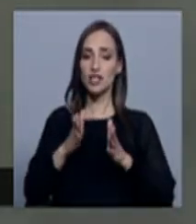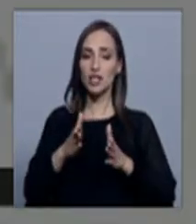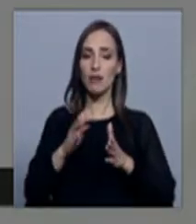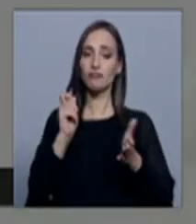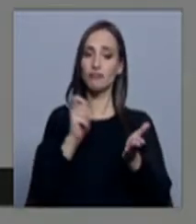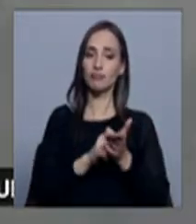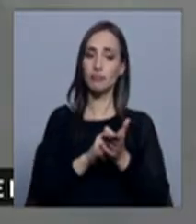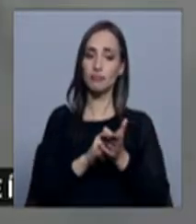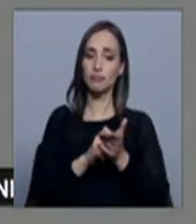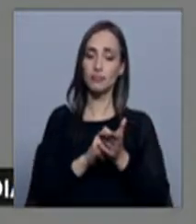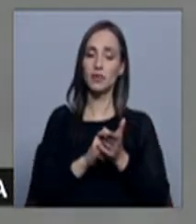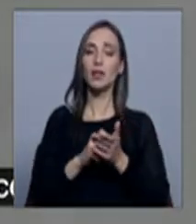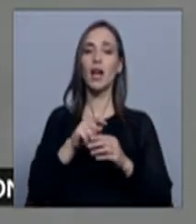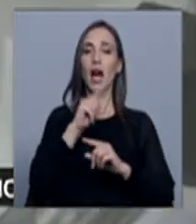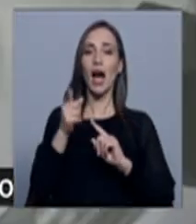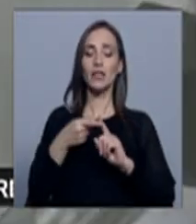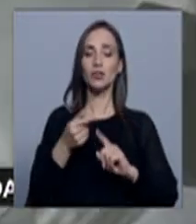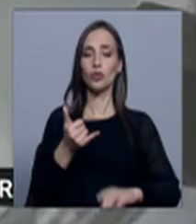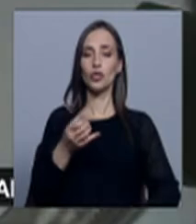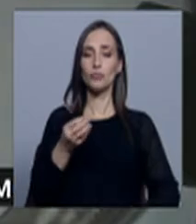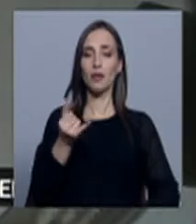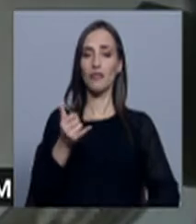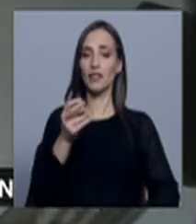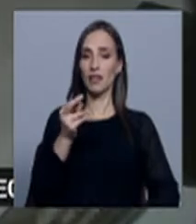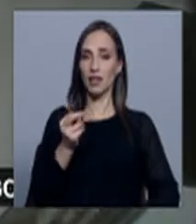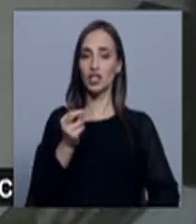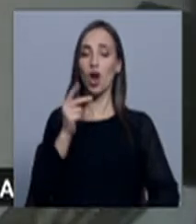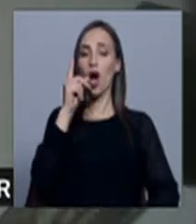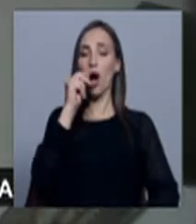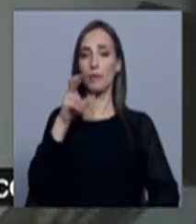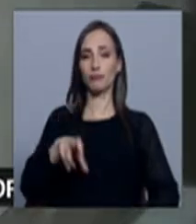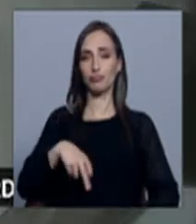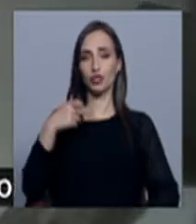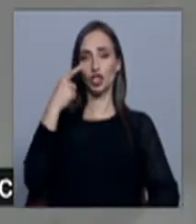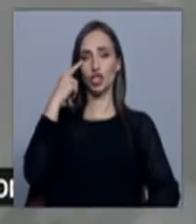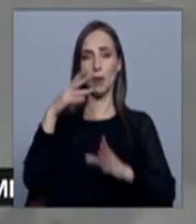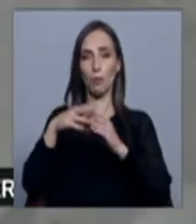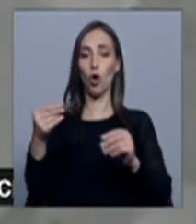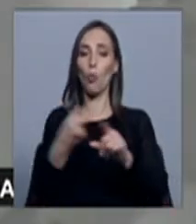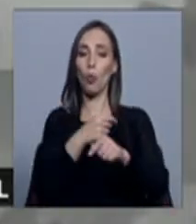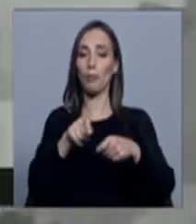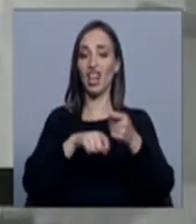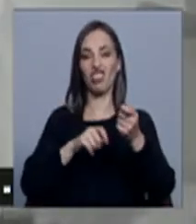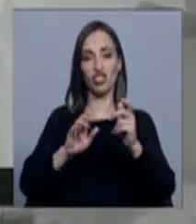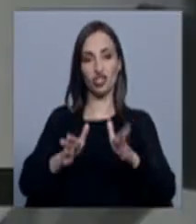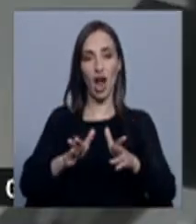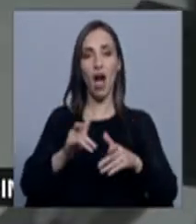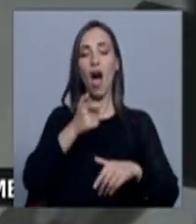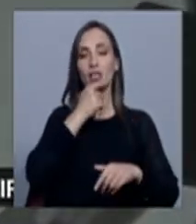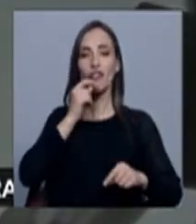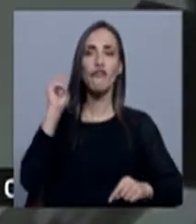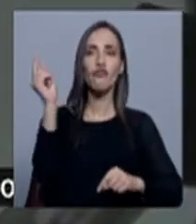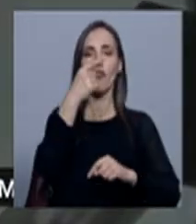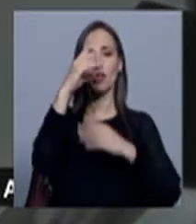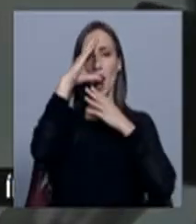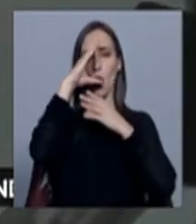e tripulada para 2023, quando um bilionário japonês já comprou bilhetes para dar uma volta à Lua através da